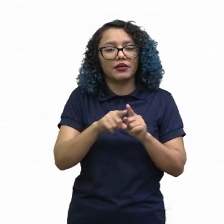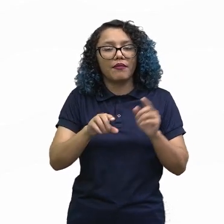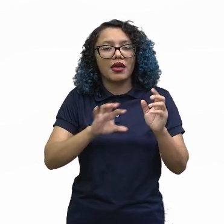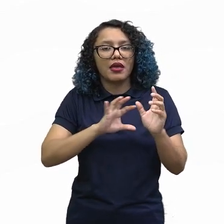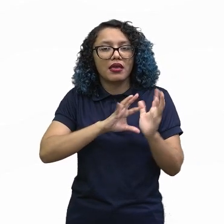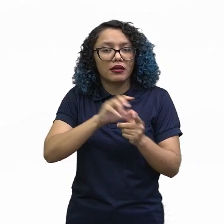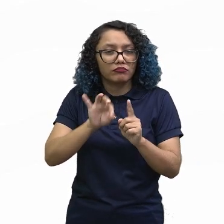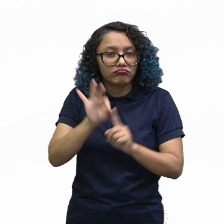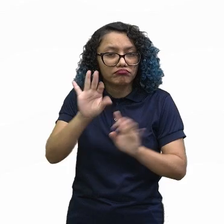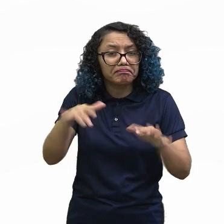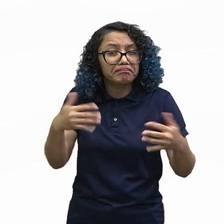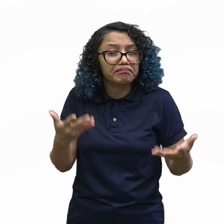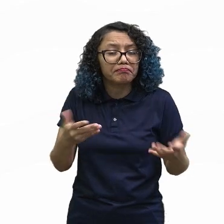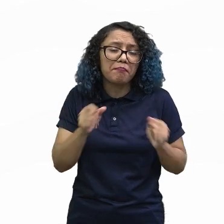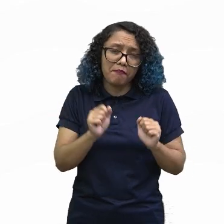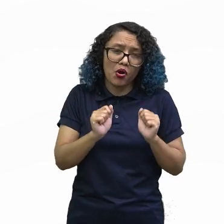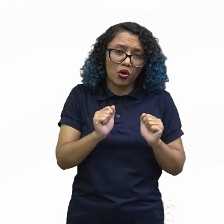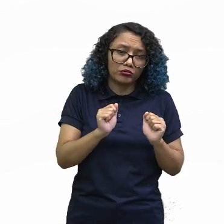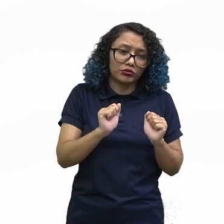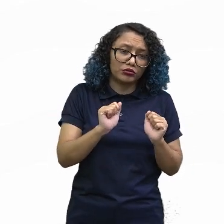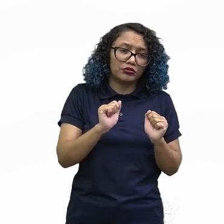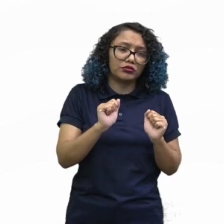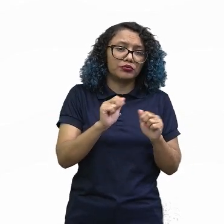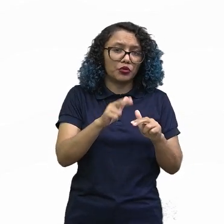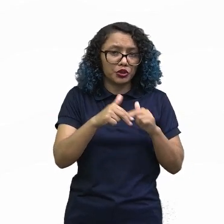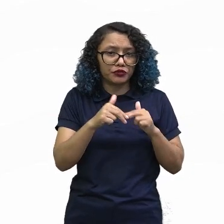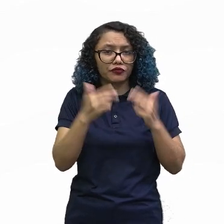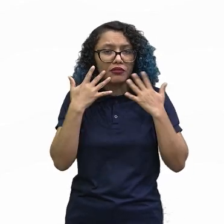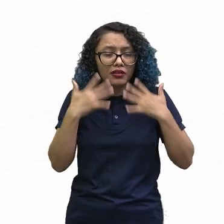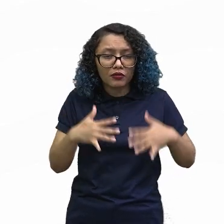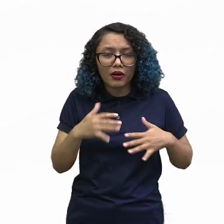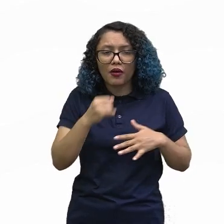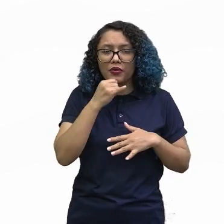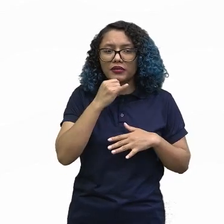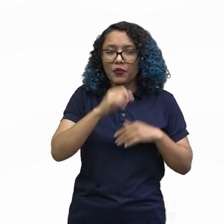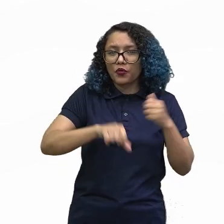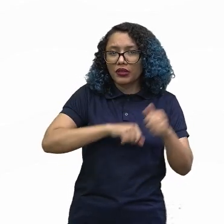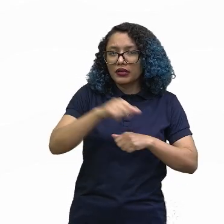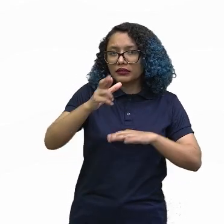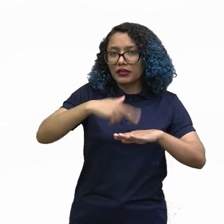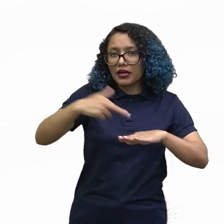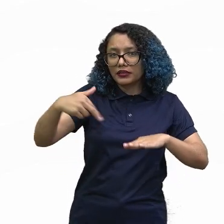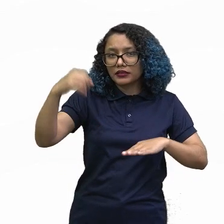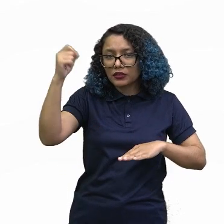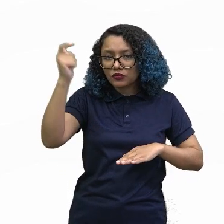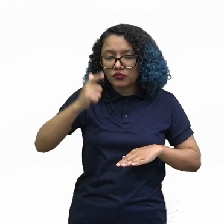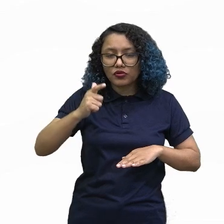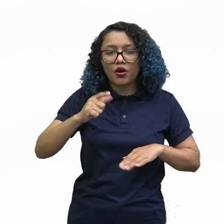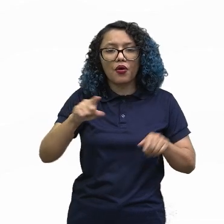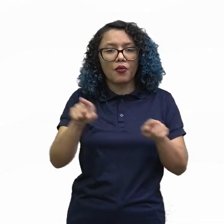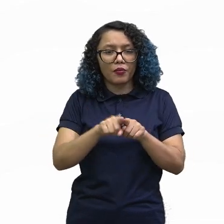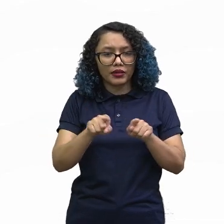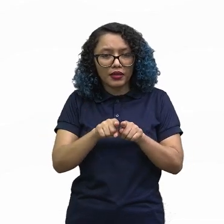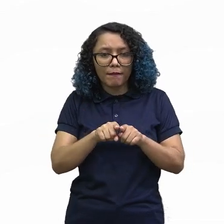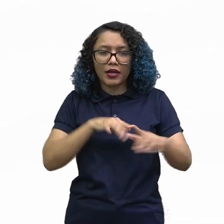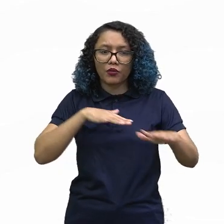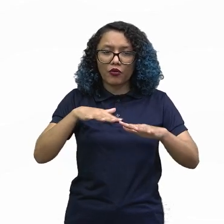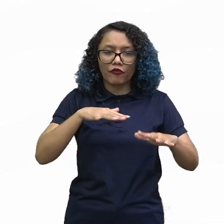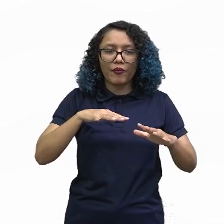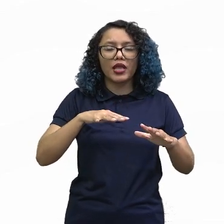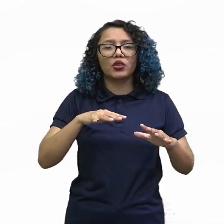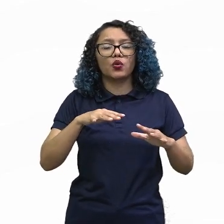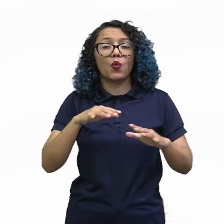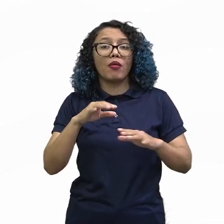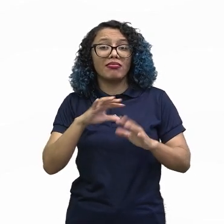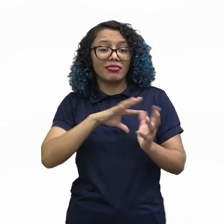climáticas podem ter causas naturais, como alterações na radiação solar e dos movimentos orbitais da Terra, ou